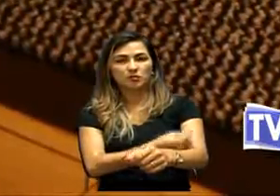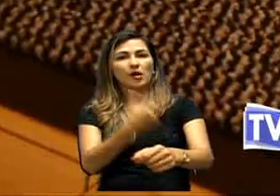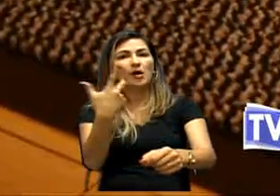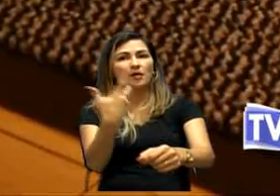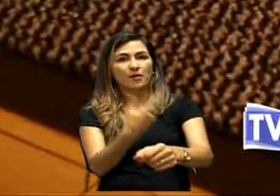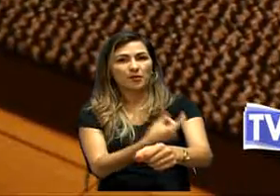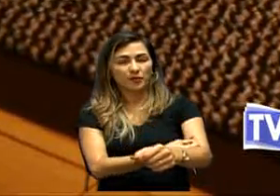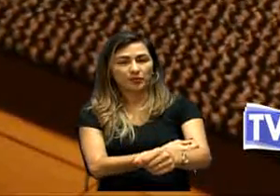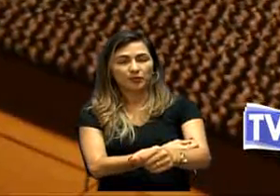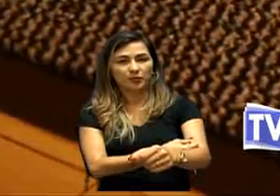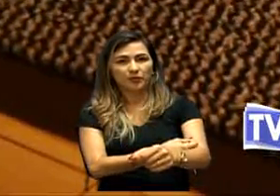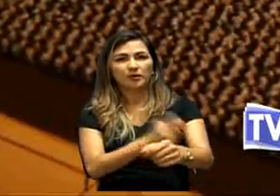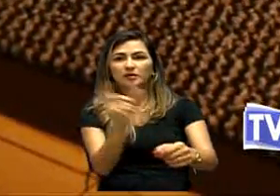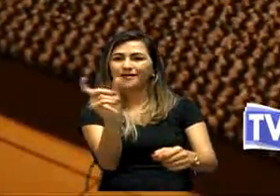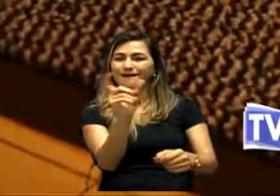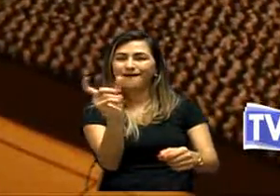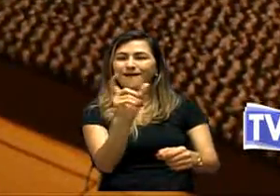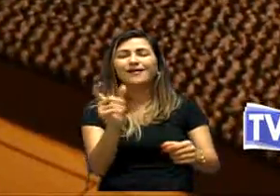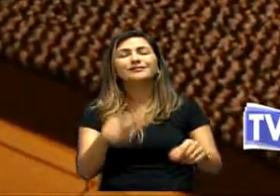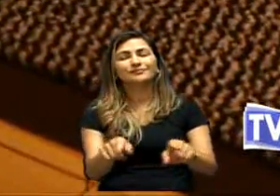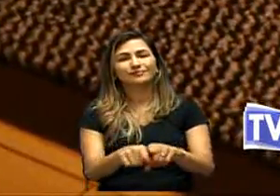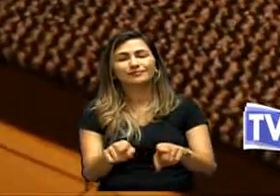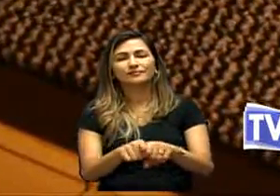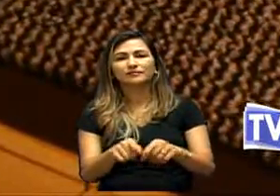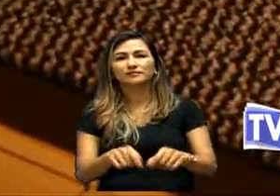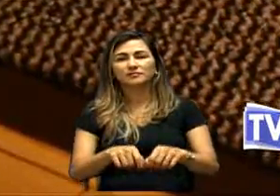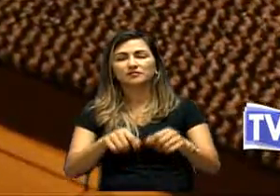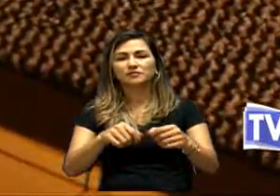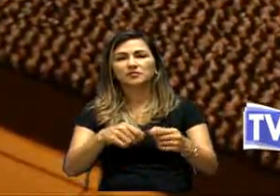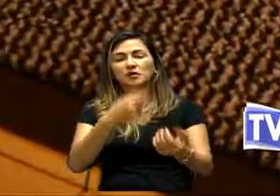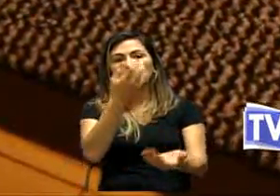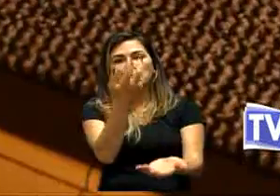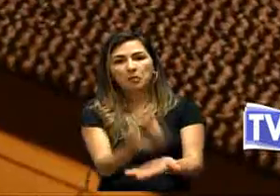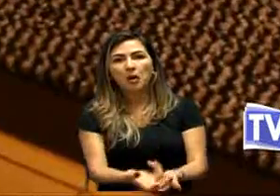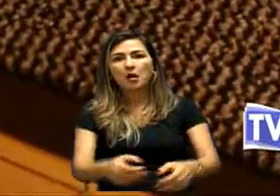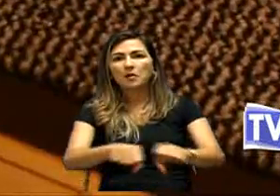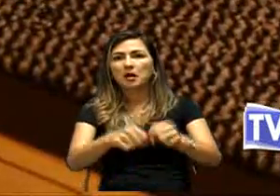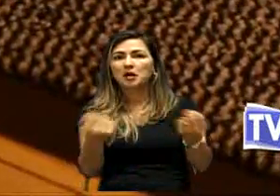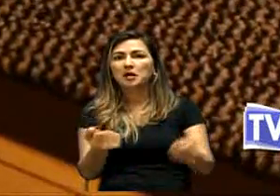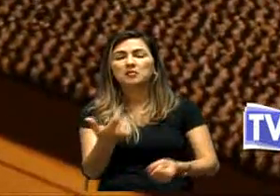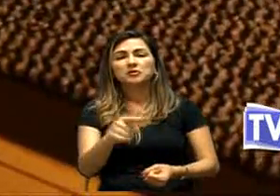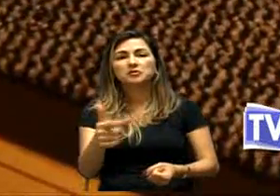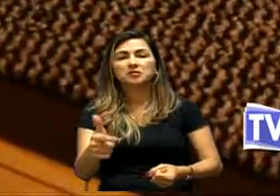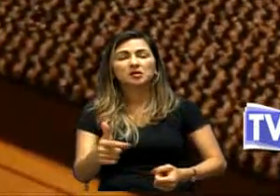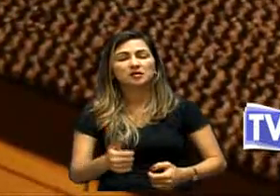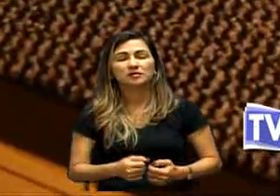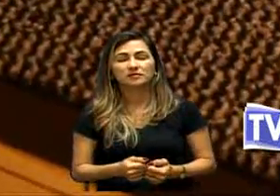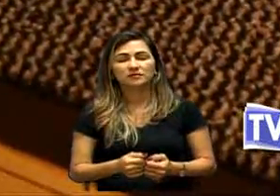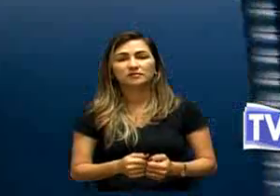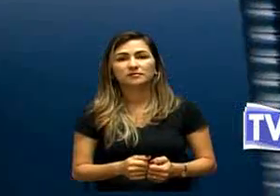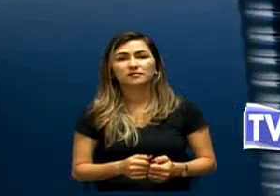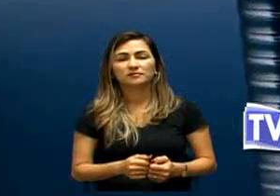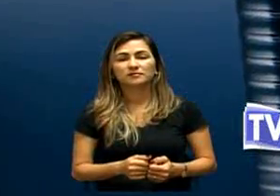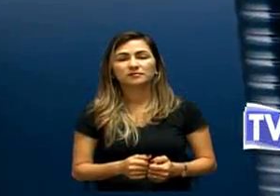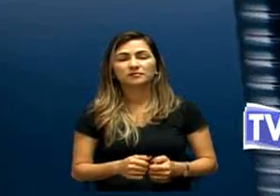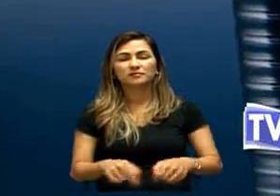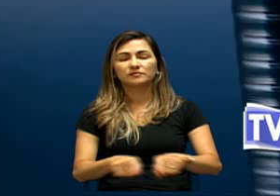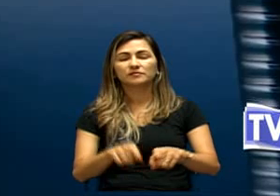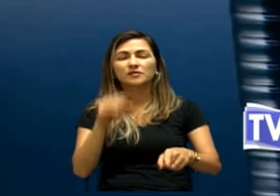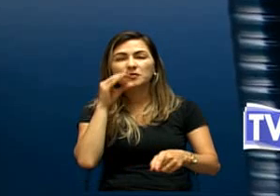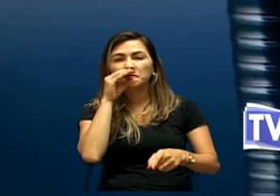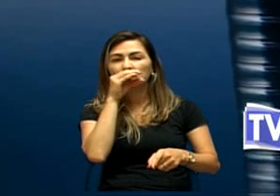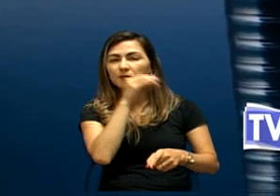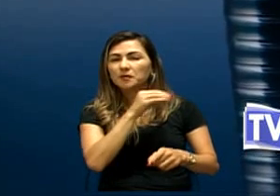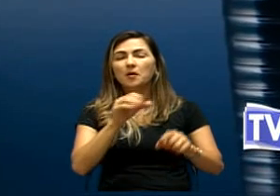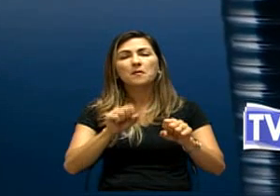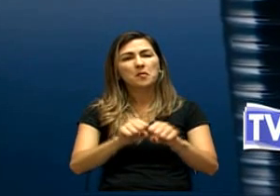características conservar o aroma, ser de difícil quebra, transparente, brilhante, rígido e resistente a mudanças de temperatura. 6.